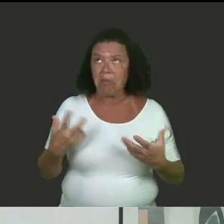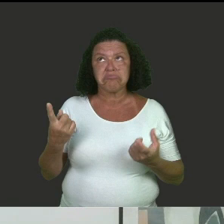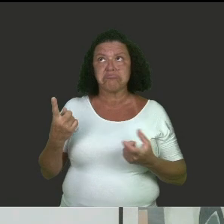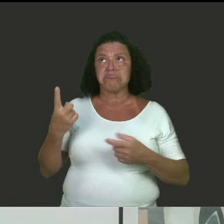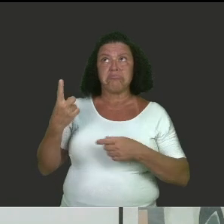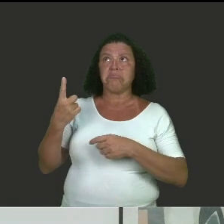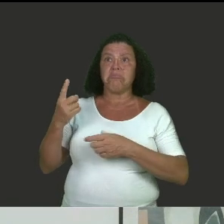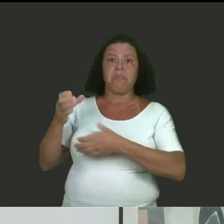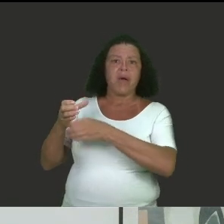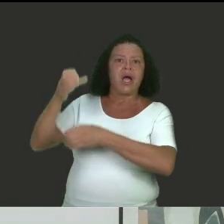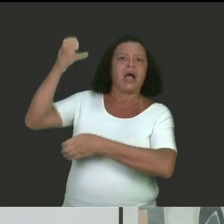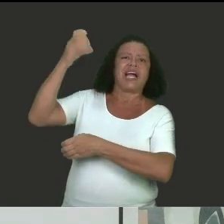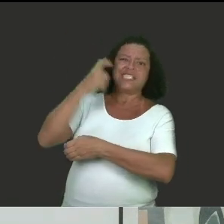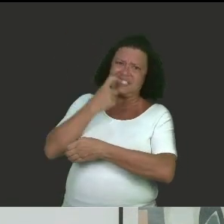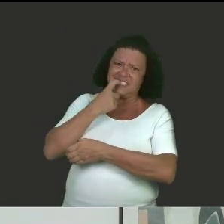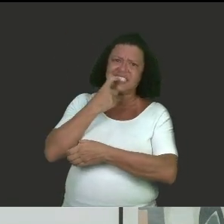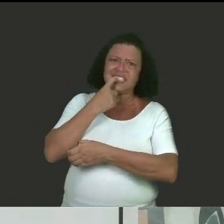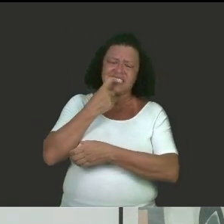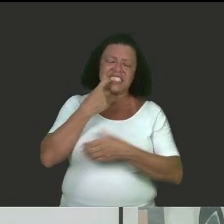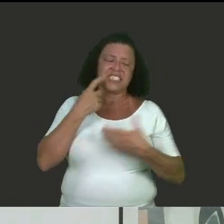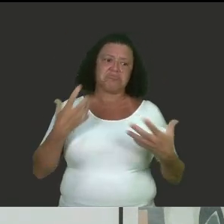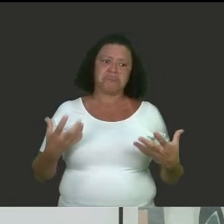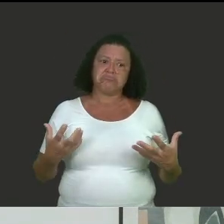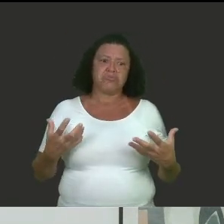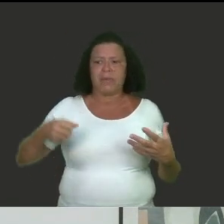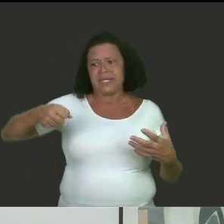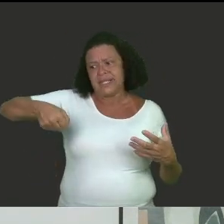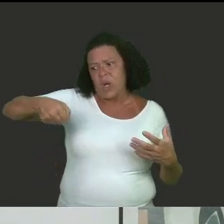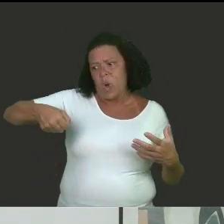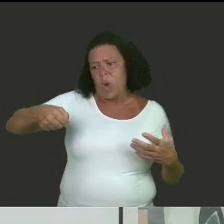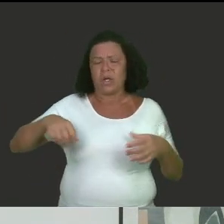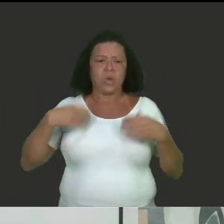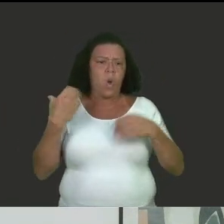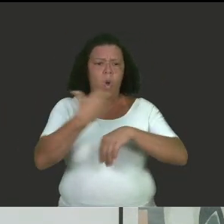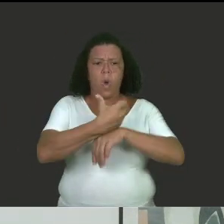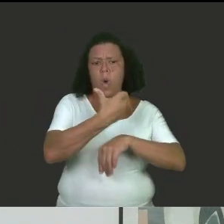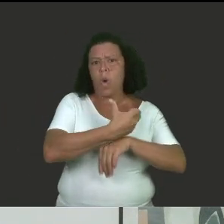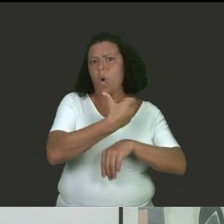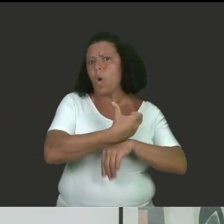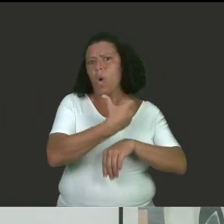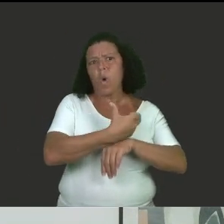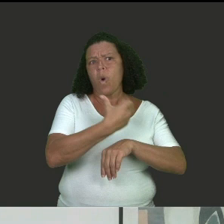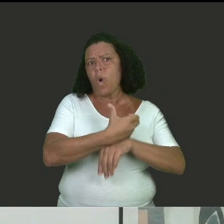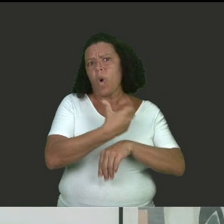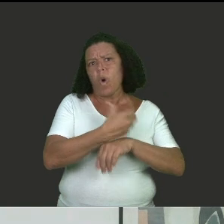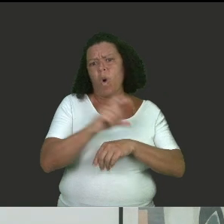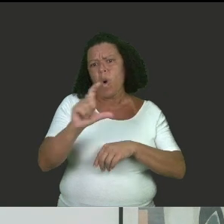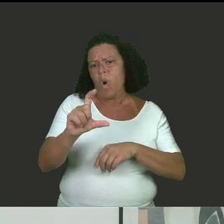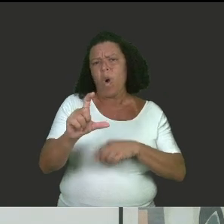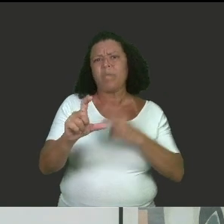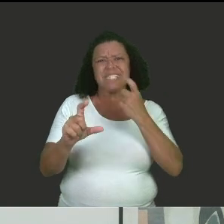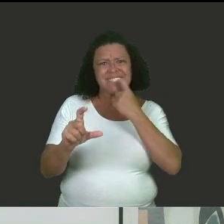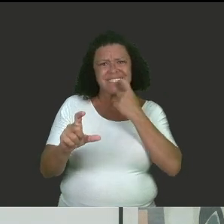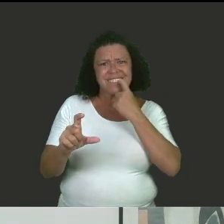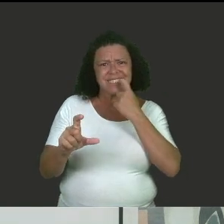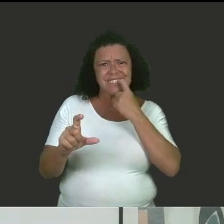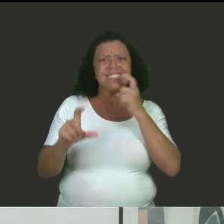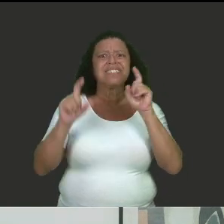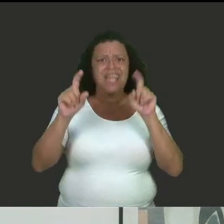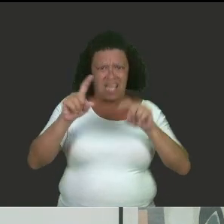por exemplo, essa cola, ou um copinho descartável de água, enfim, é um material que